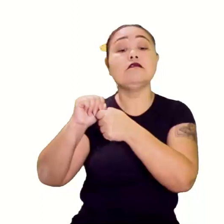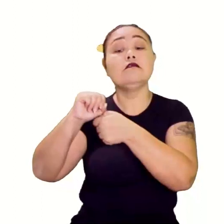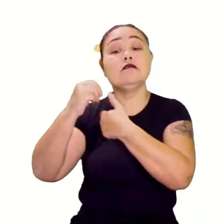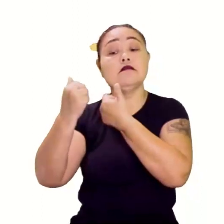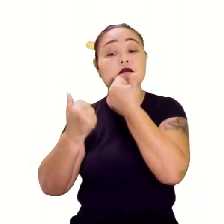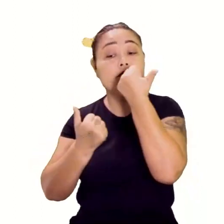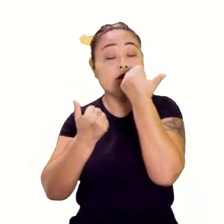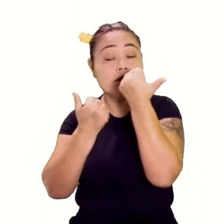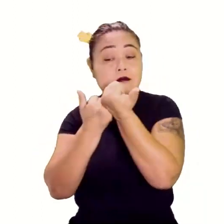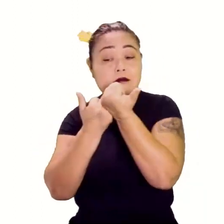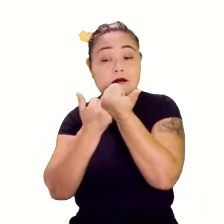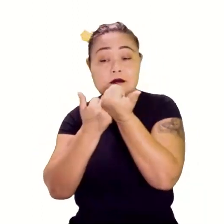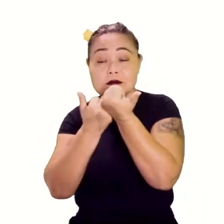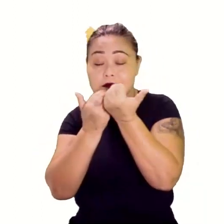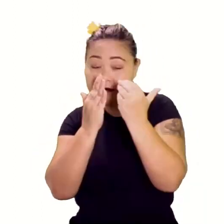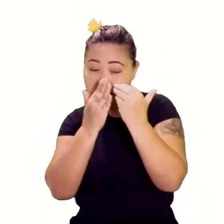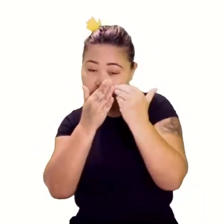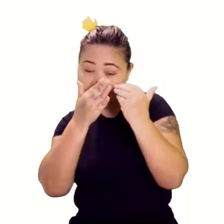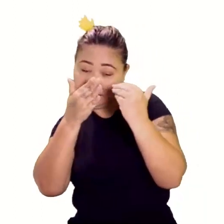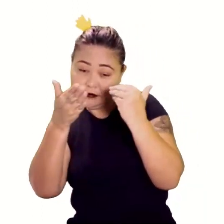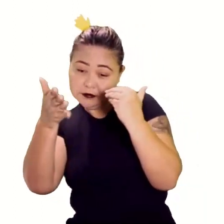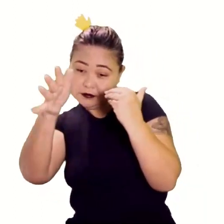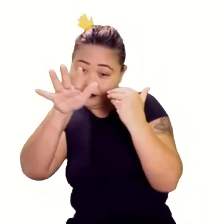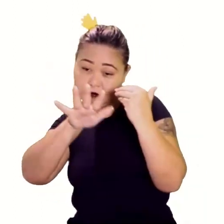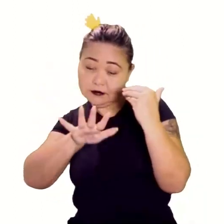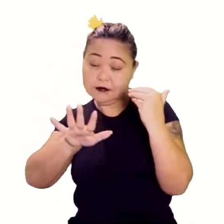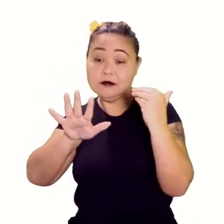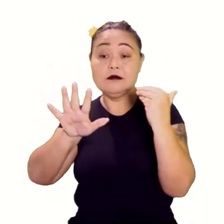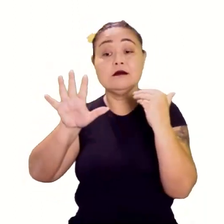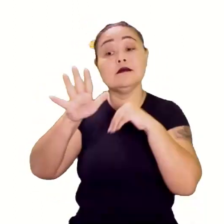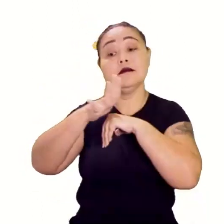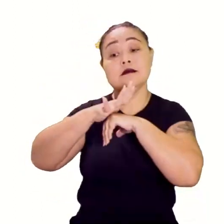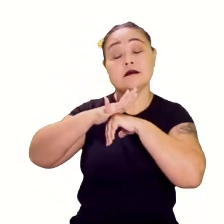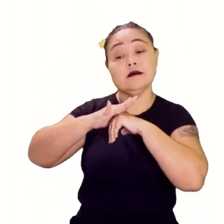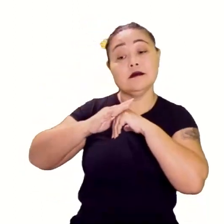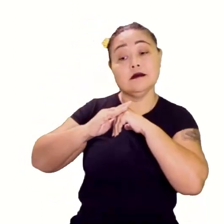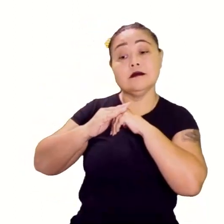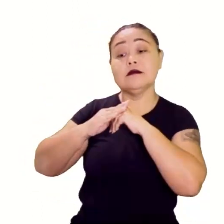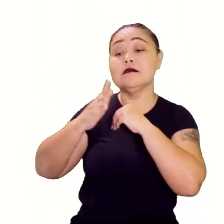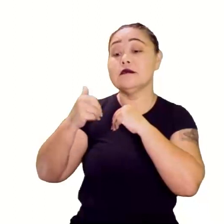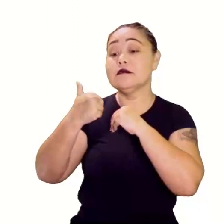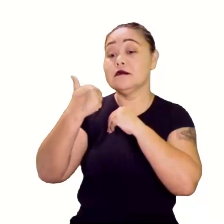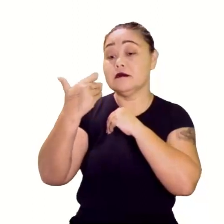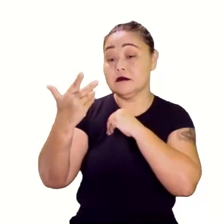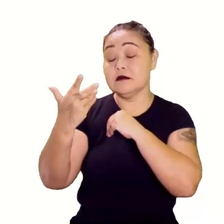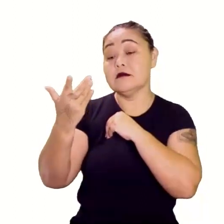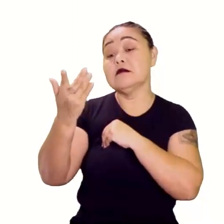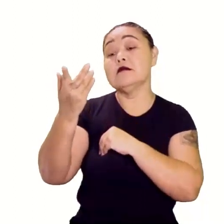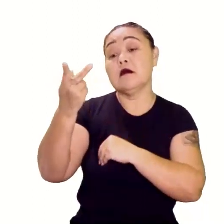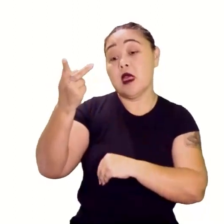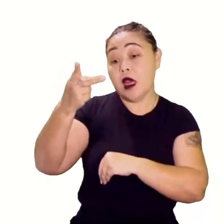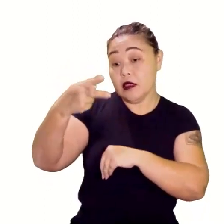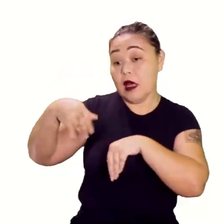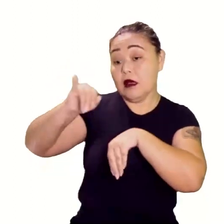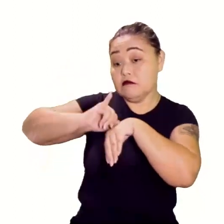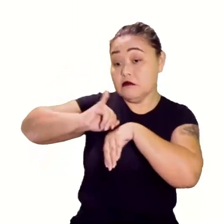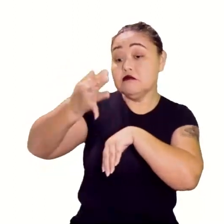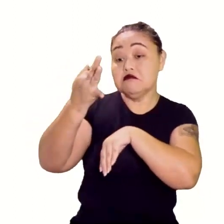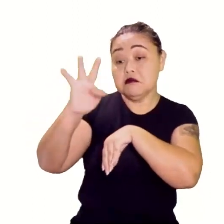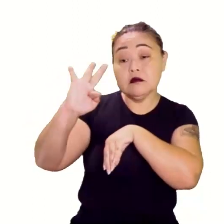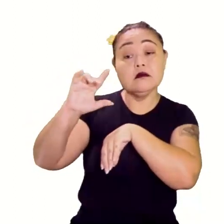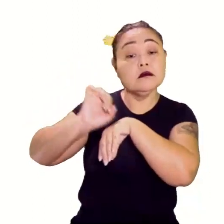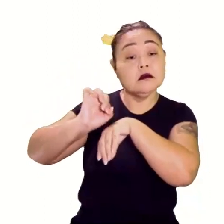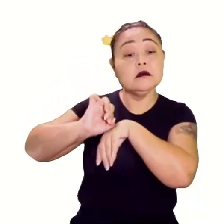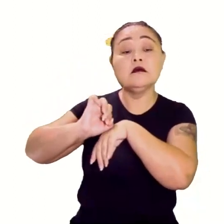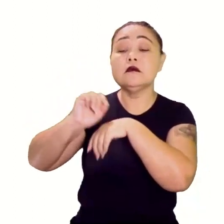chegaria a uma parte, né, da nosso querido cartão postal aí em Paris, com essa